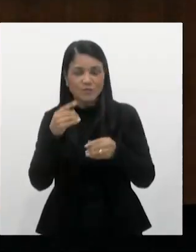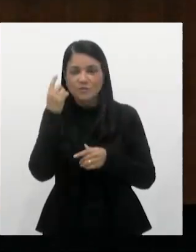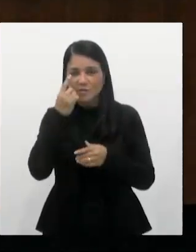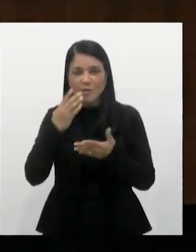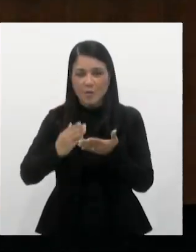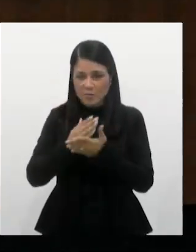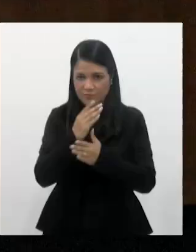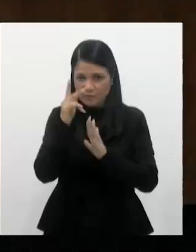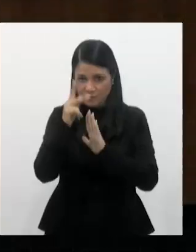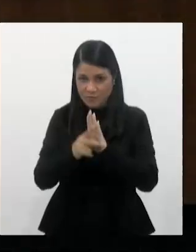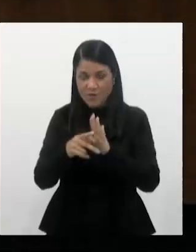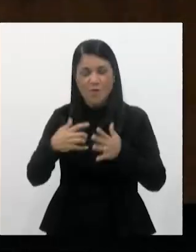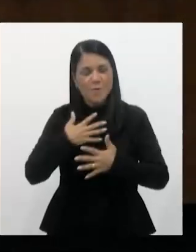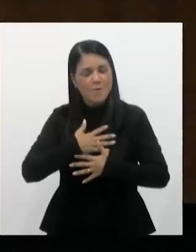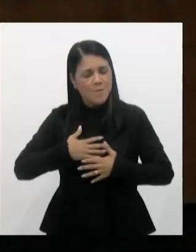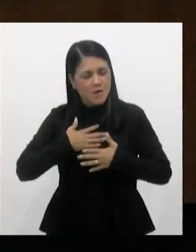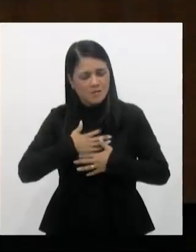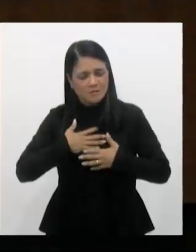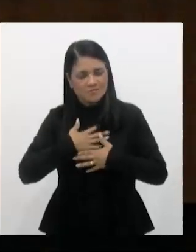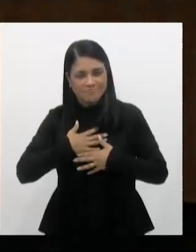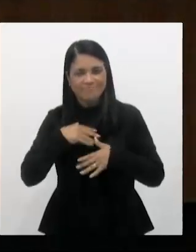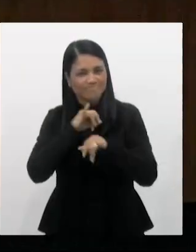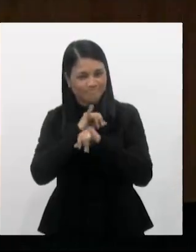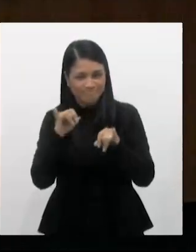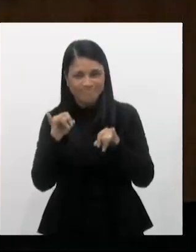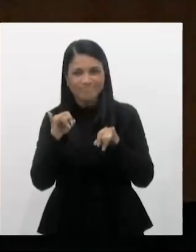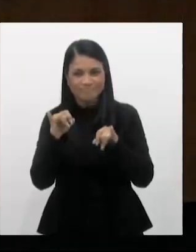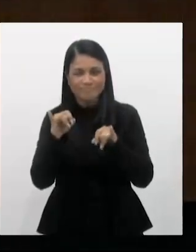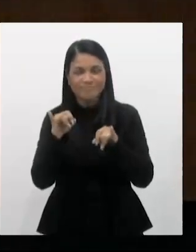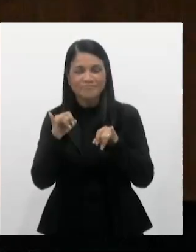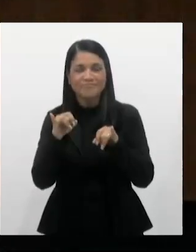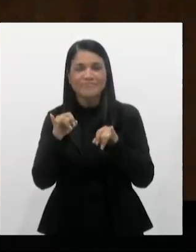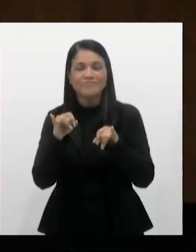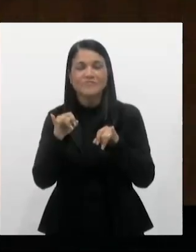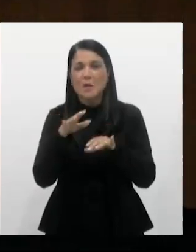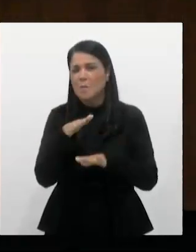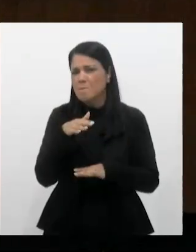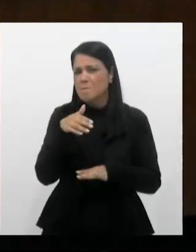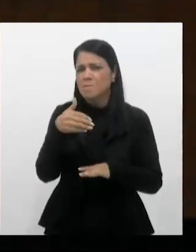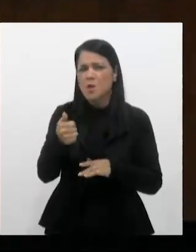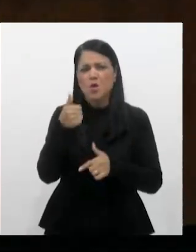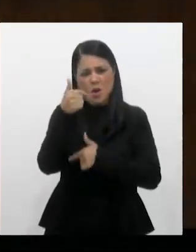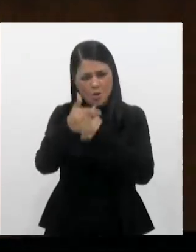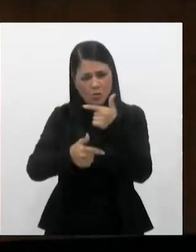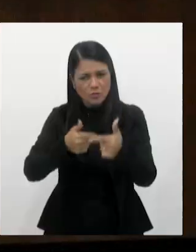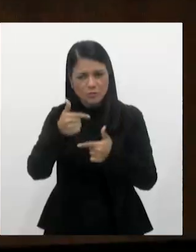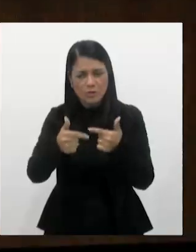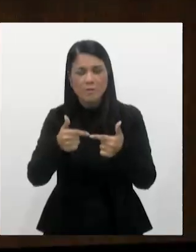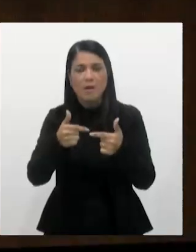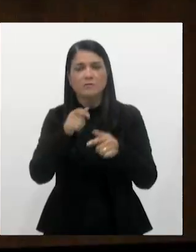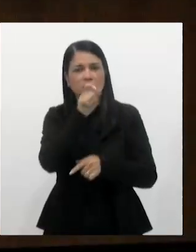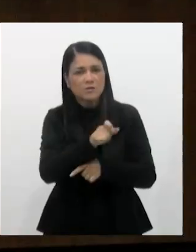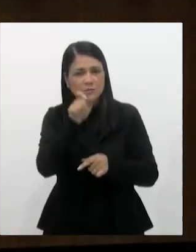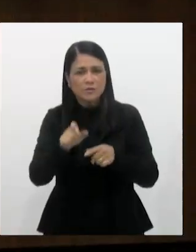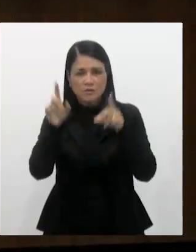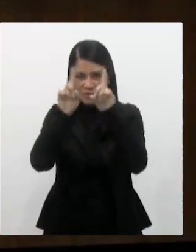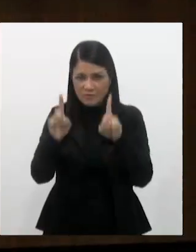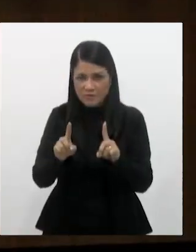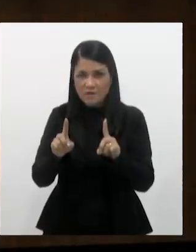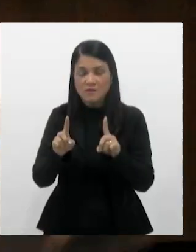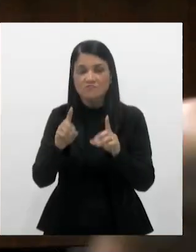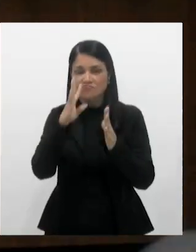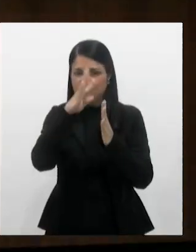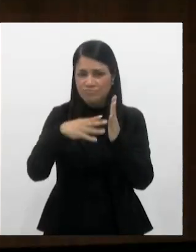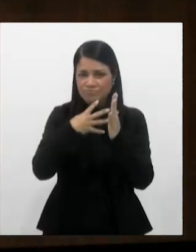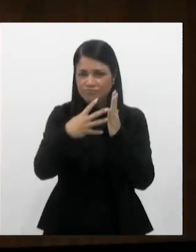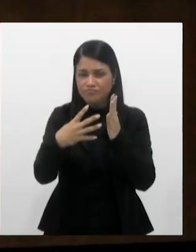E dizer que é um prazer, mais uma vez, ampliar cada vez mais o trabalho para as pessoas com deficiência, colocando também no calendário